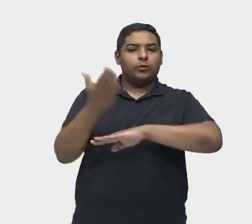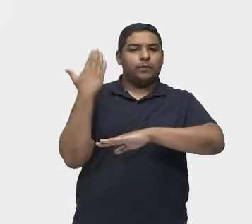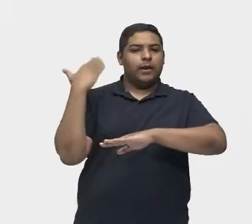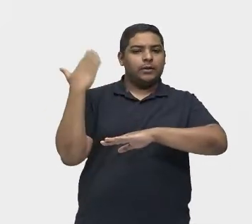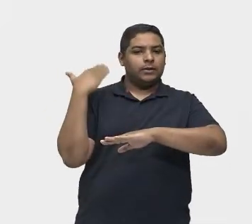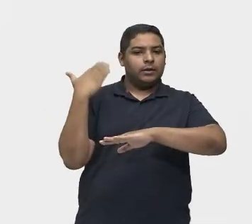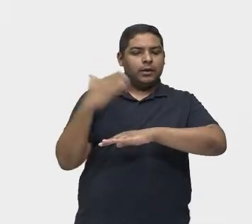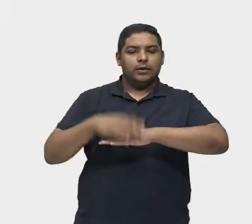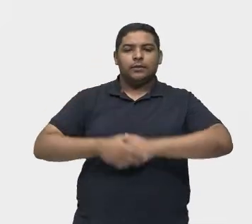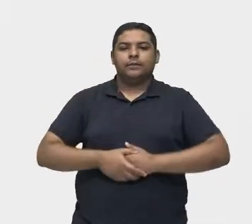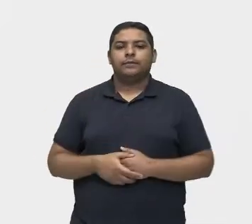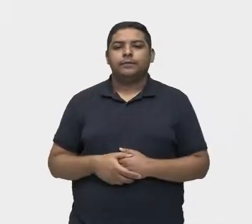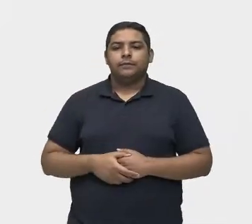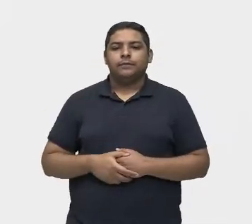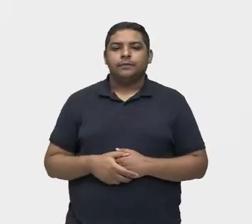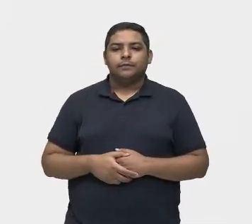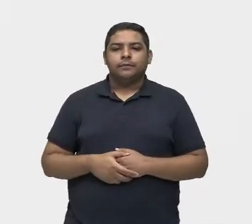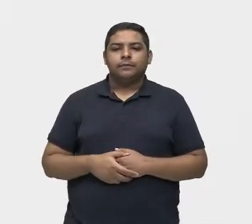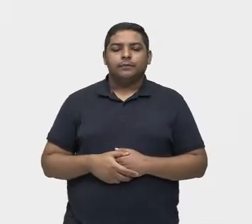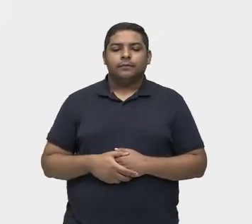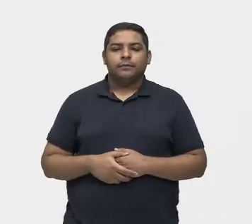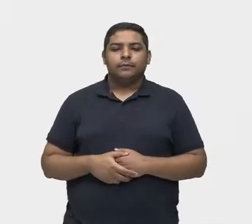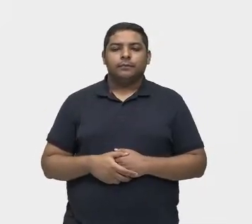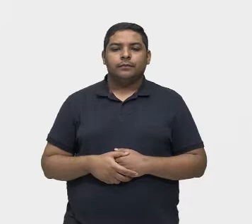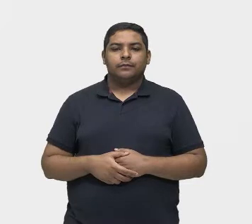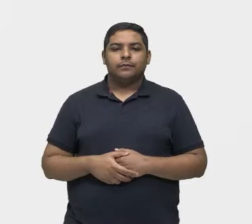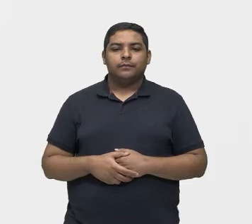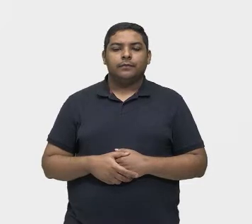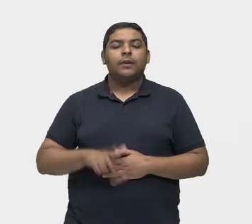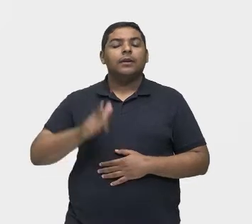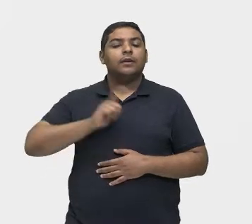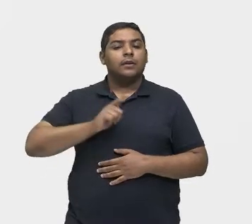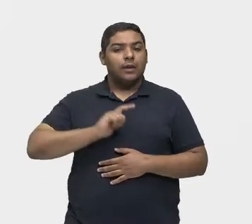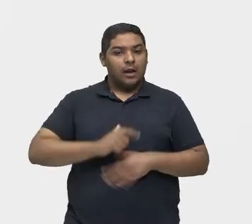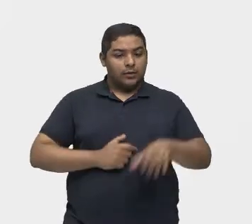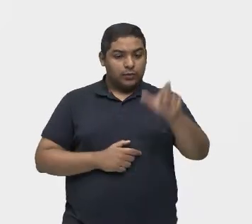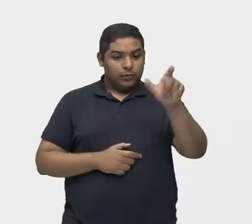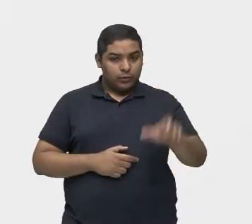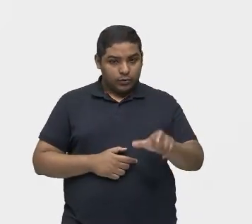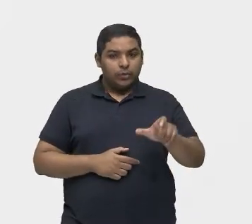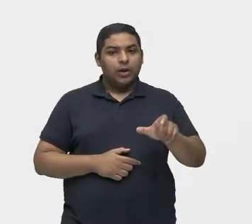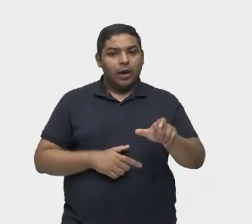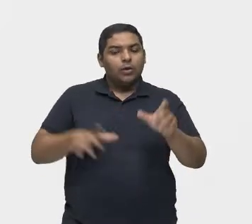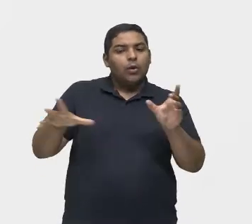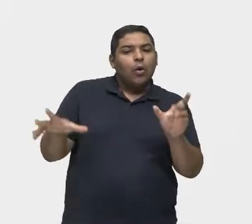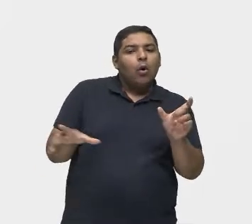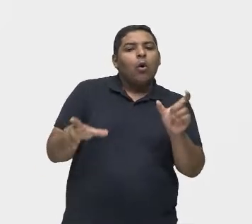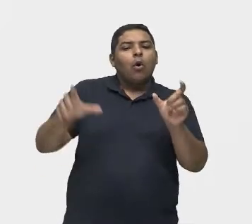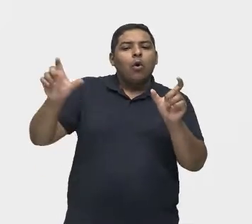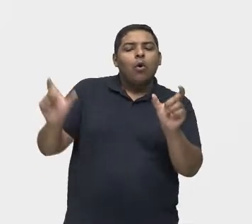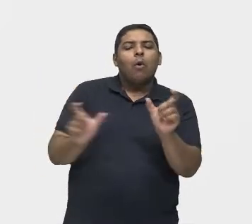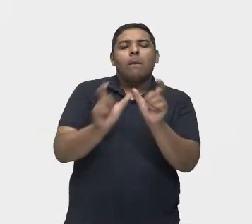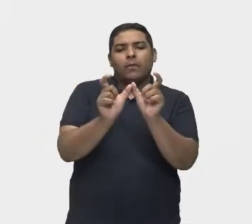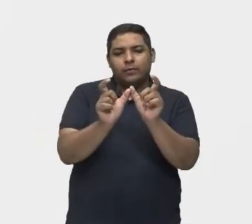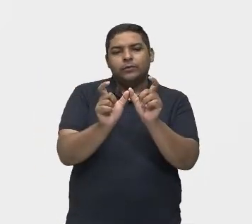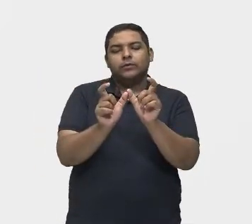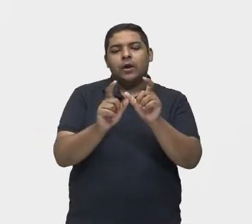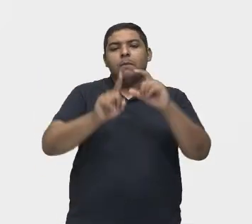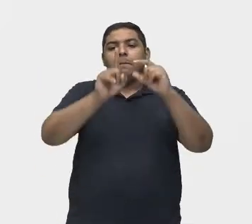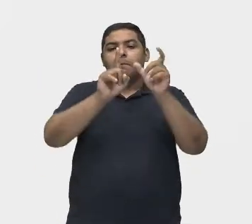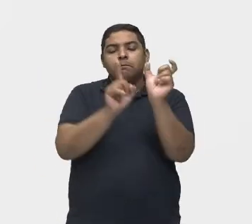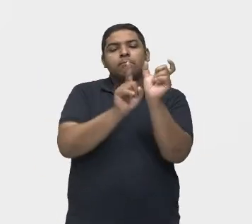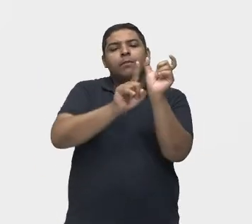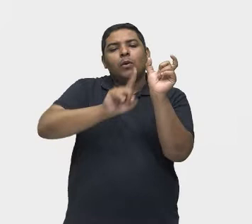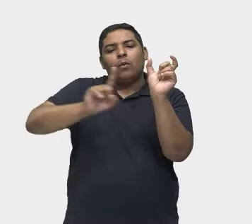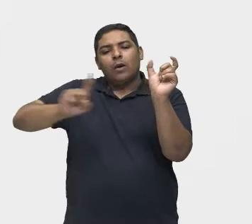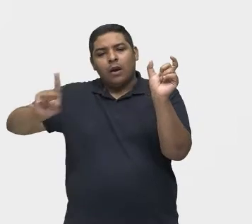noite. Tá? Repare ali, então, que eu tenho um sujeito composto de Pamela and I, ou seja, duas pessoas, plural, e, portanto,